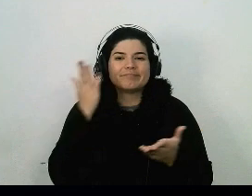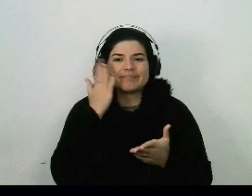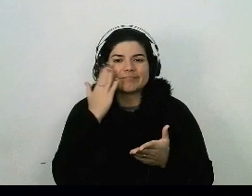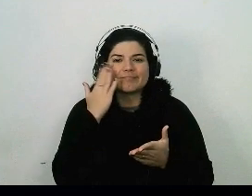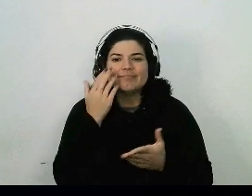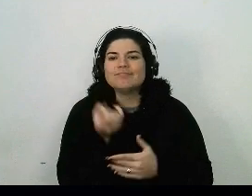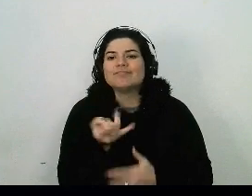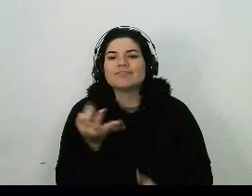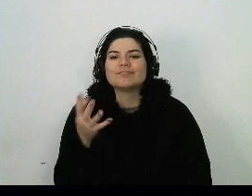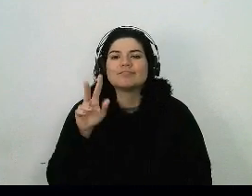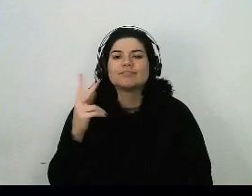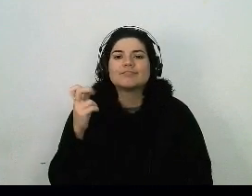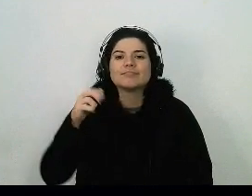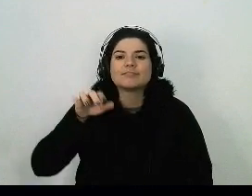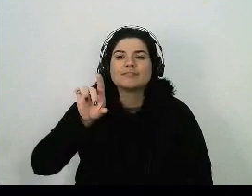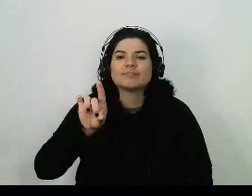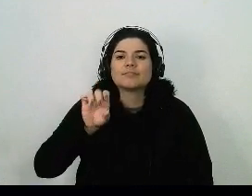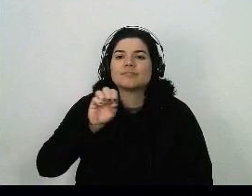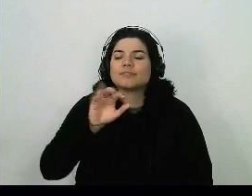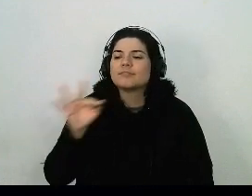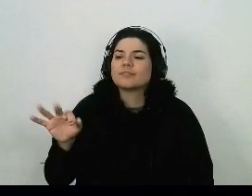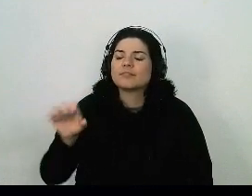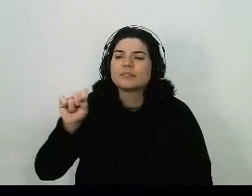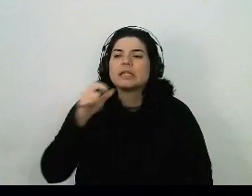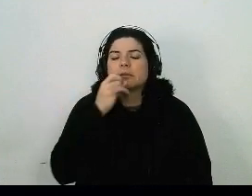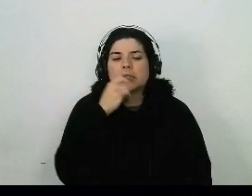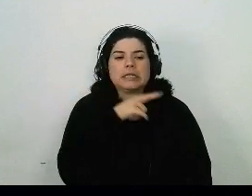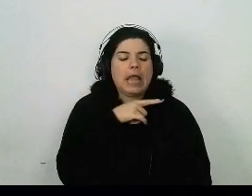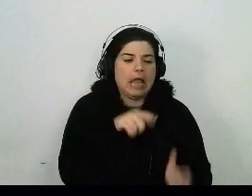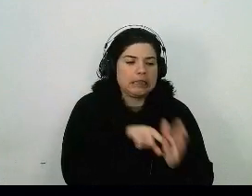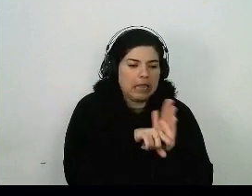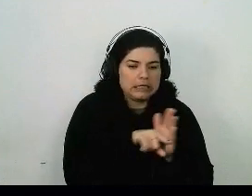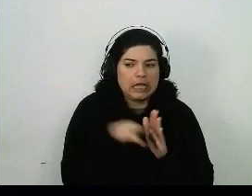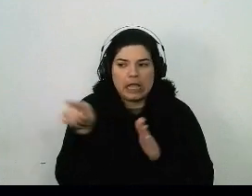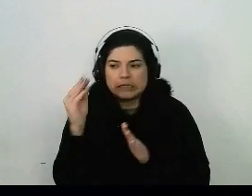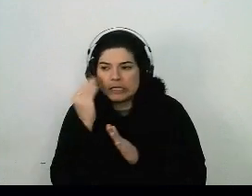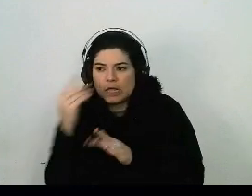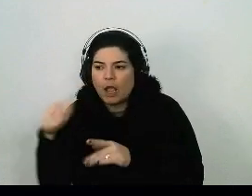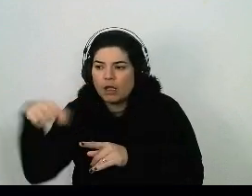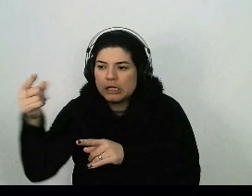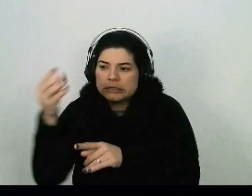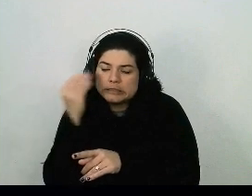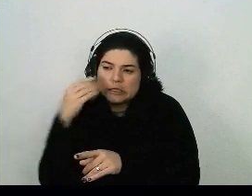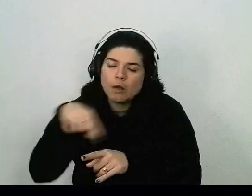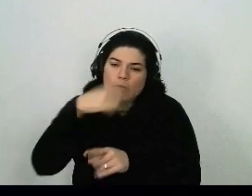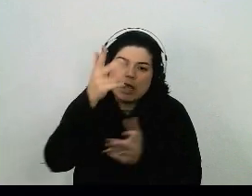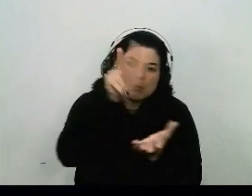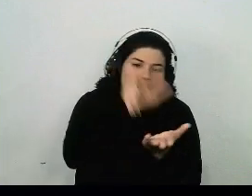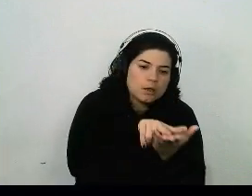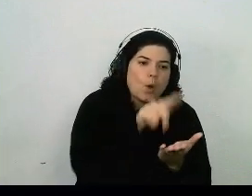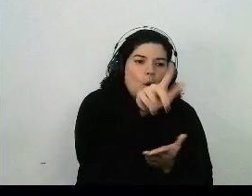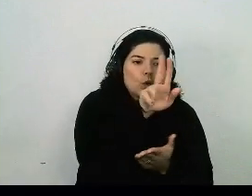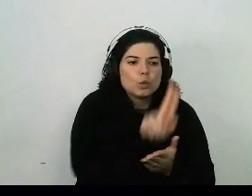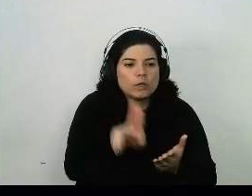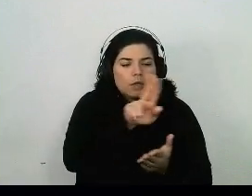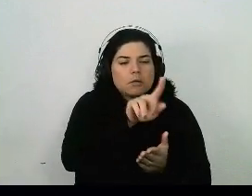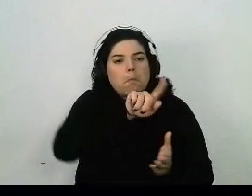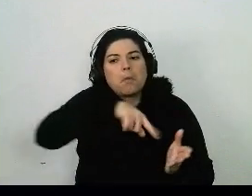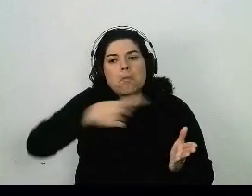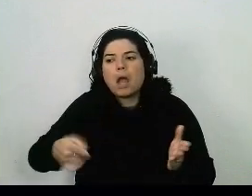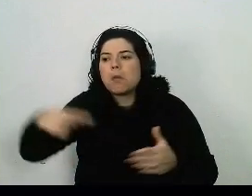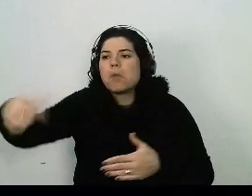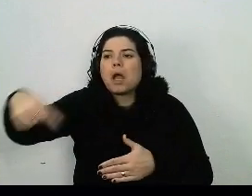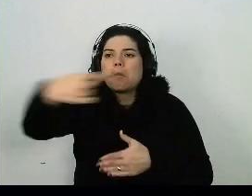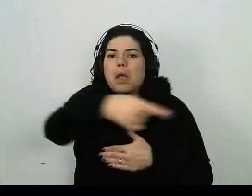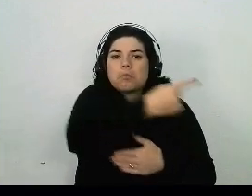a pessoa passada na lista para o desenvolvedor do desenvolvedor protestador do testador por homologador do homologador pro usuário nesse meio do